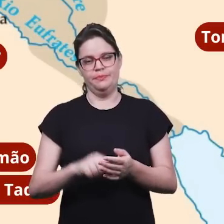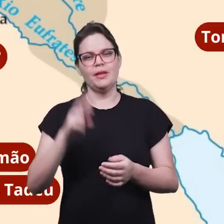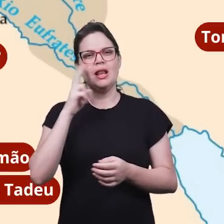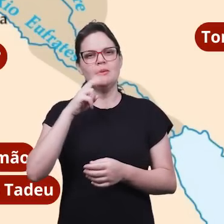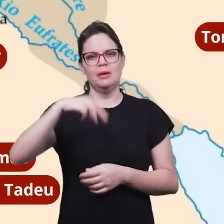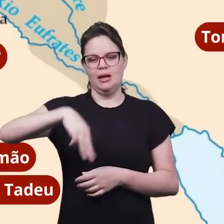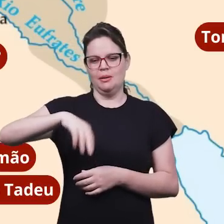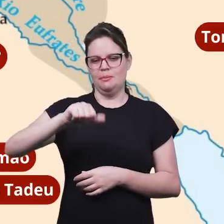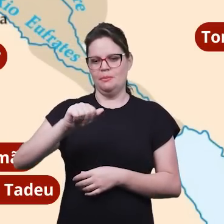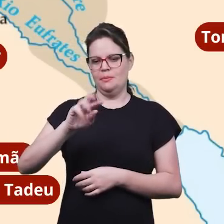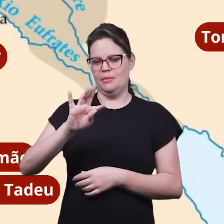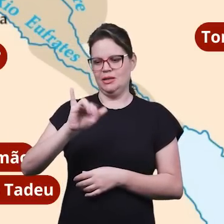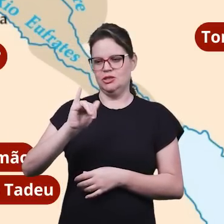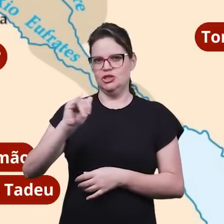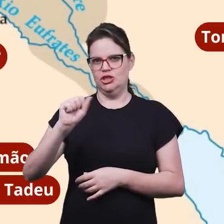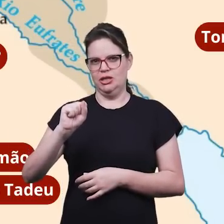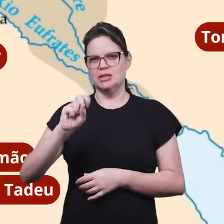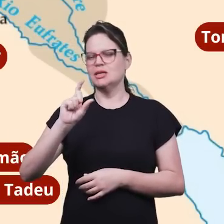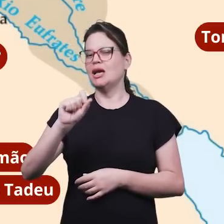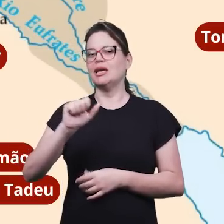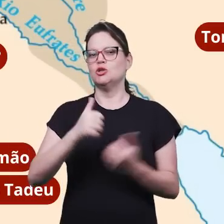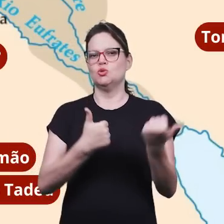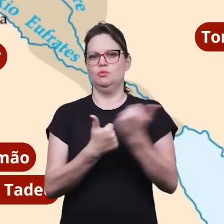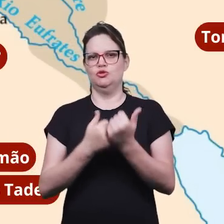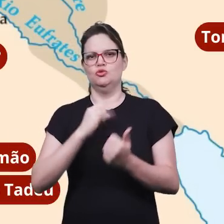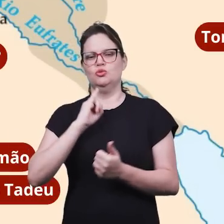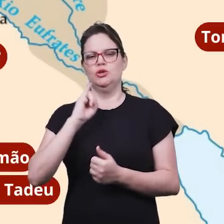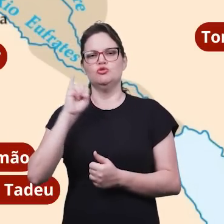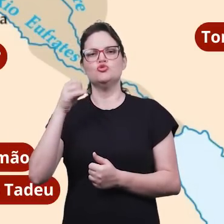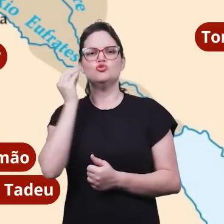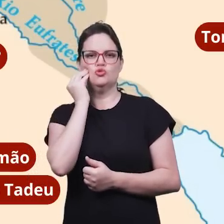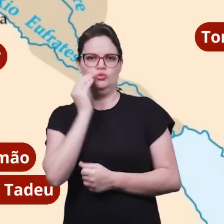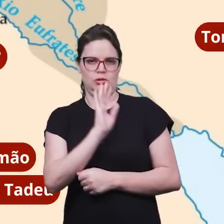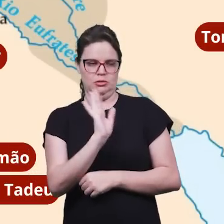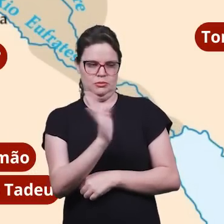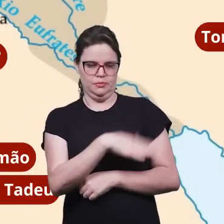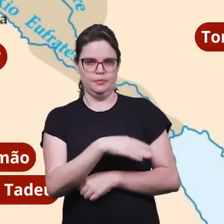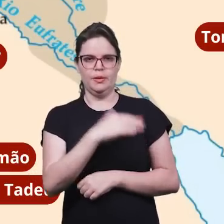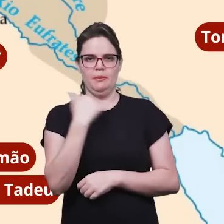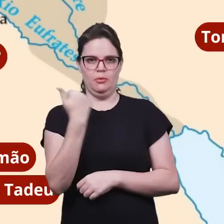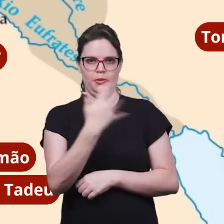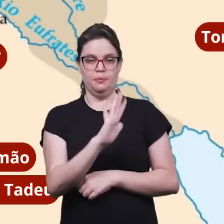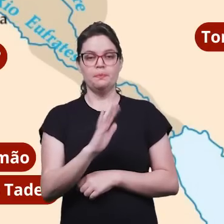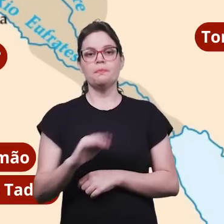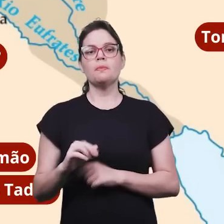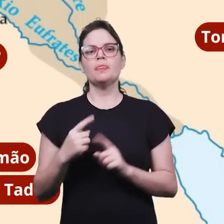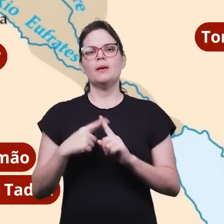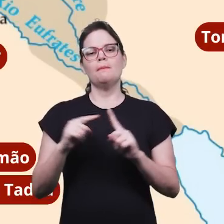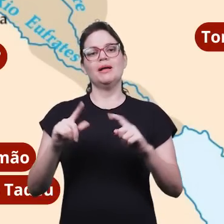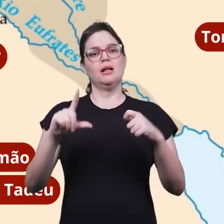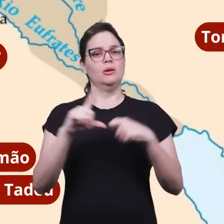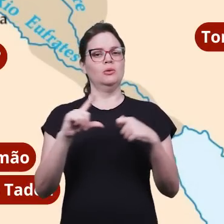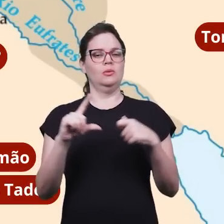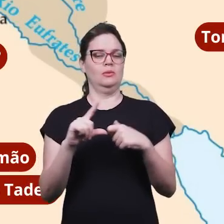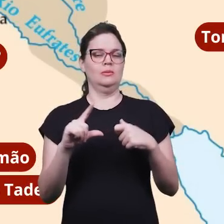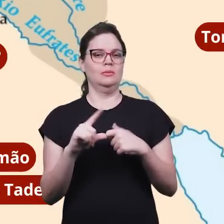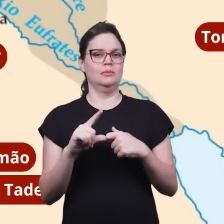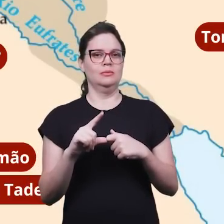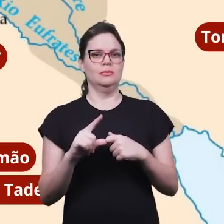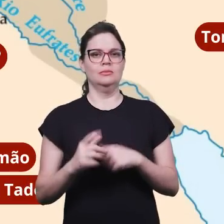aqui é aquele que entrou no lugar de Judas Iscariotes, esse que morreu na Etiópia. Mas voltando aqui, Lucas, ele